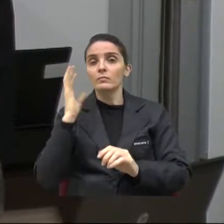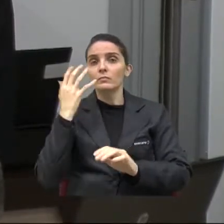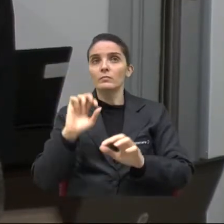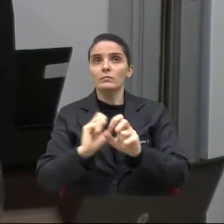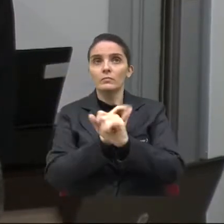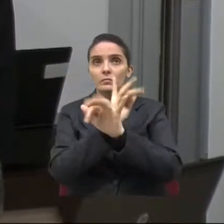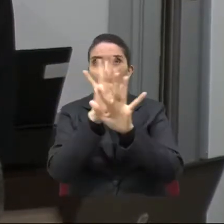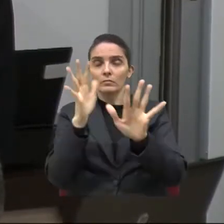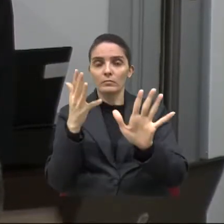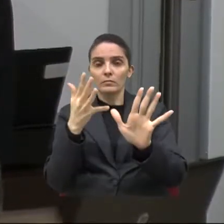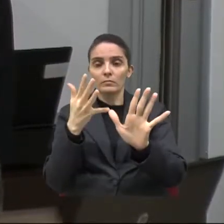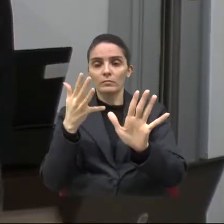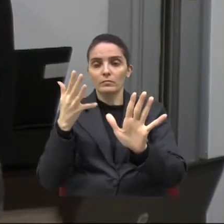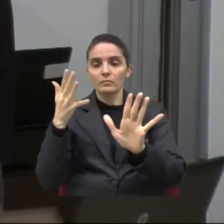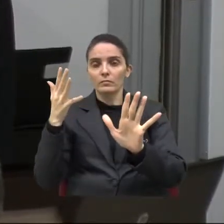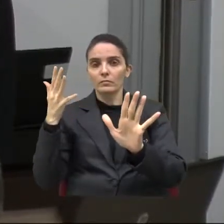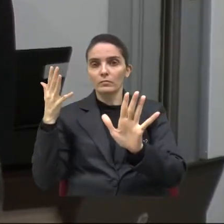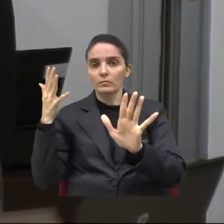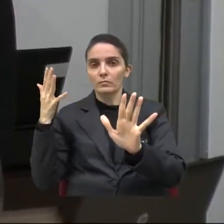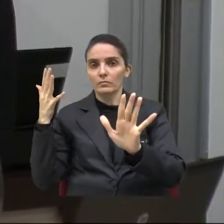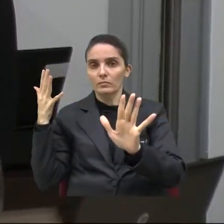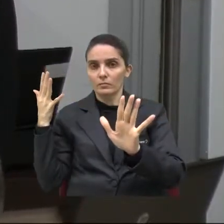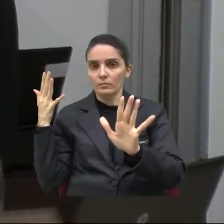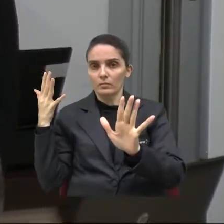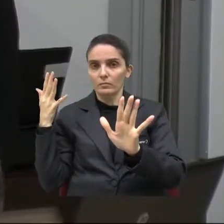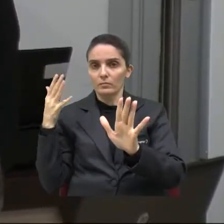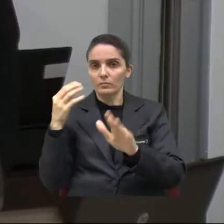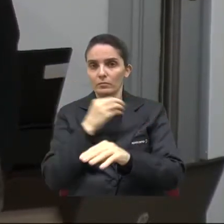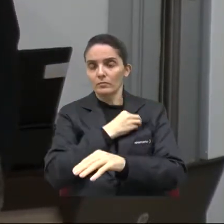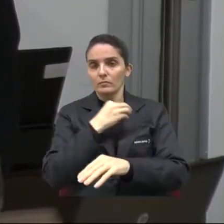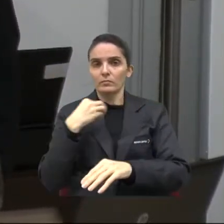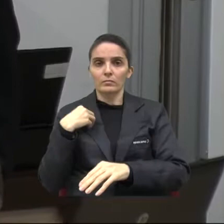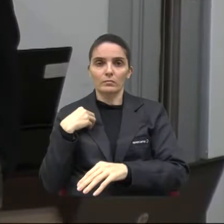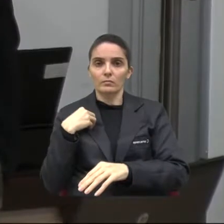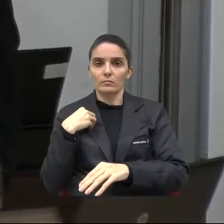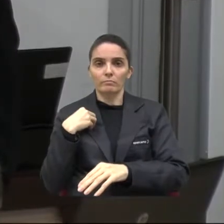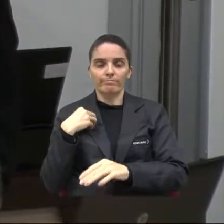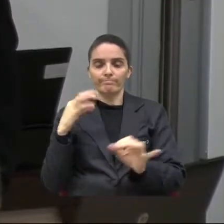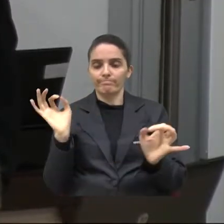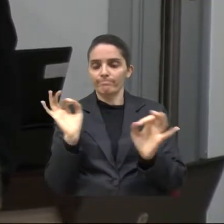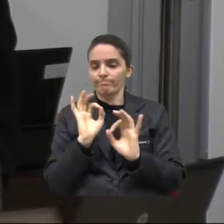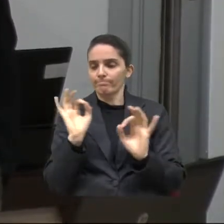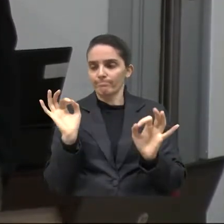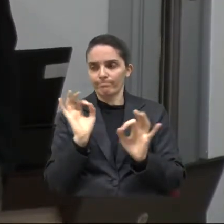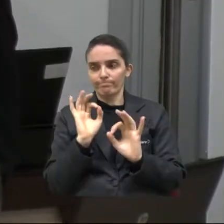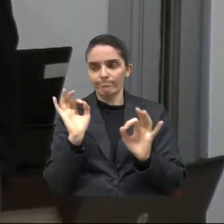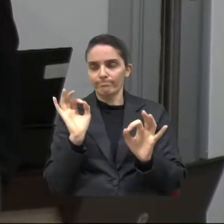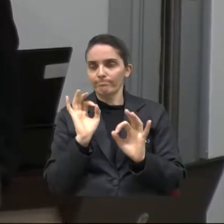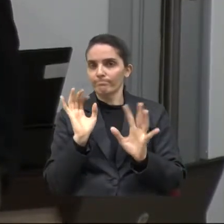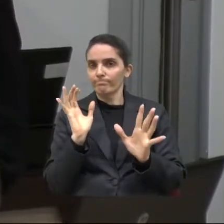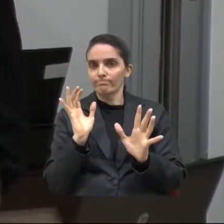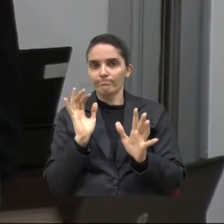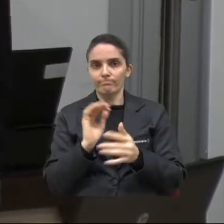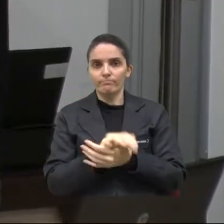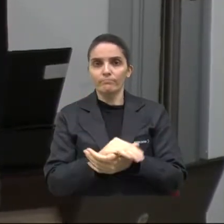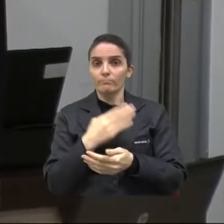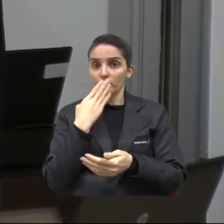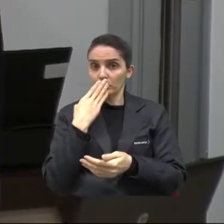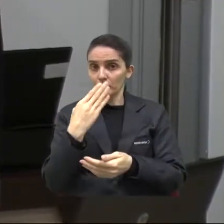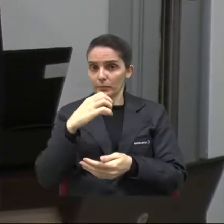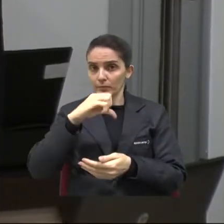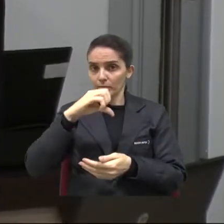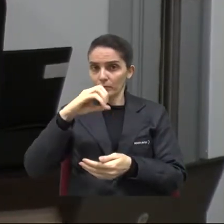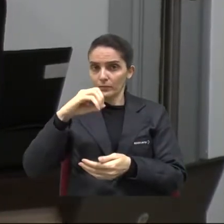da fila lá dos exames. Olha lá, ainda nada. Ainda nada. Foi pedido 90